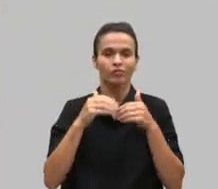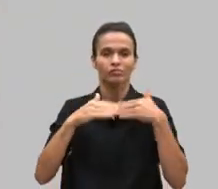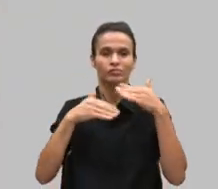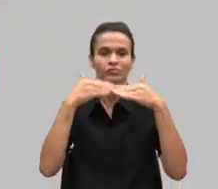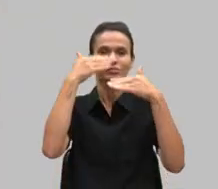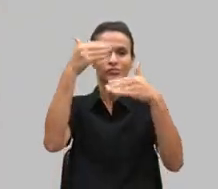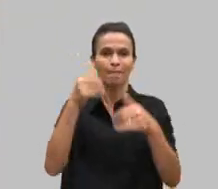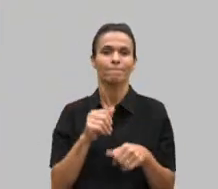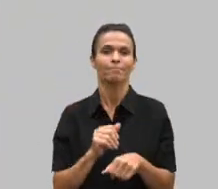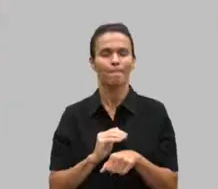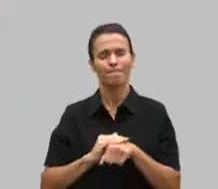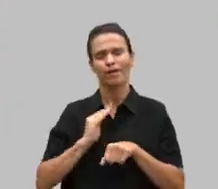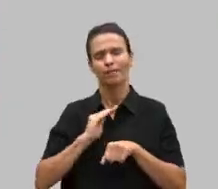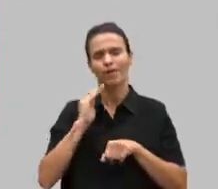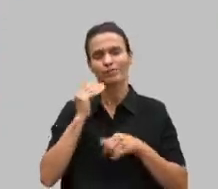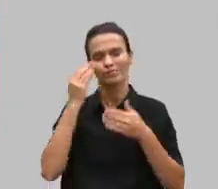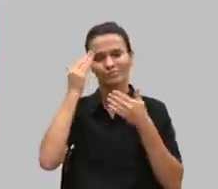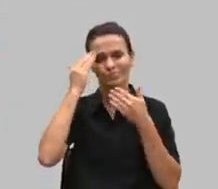obrigado